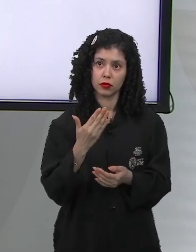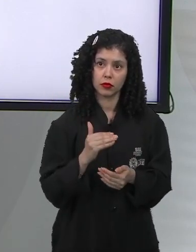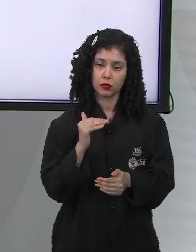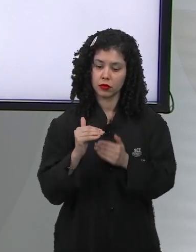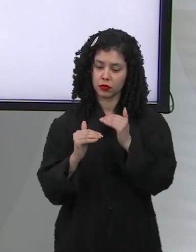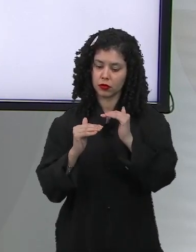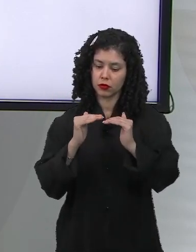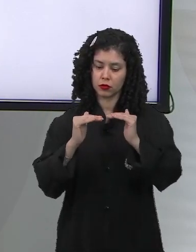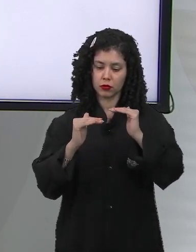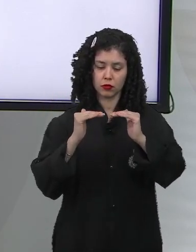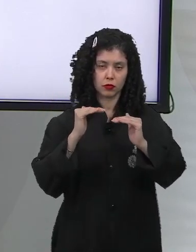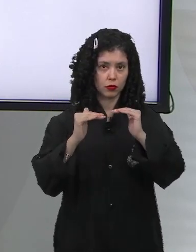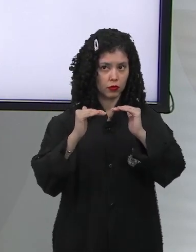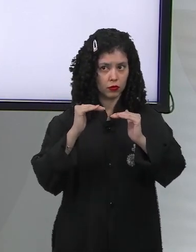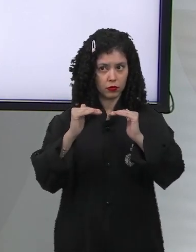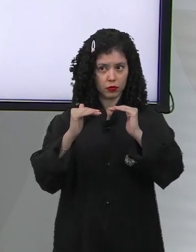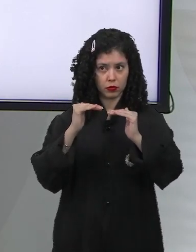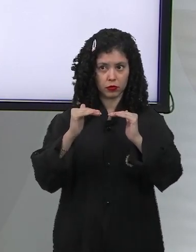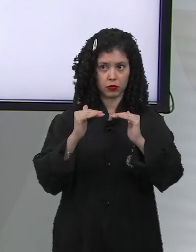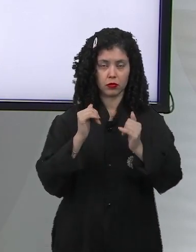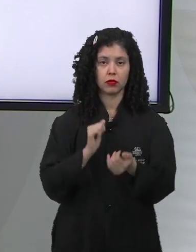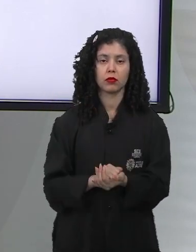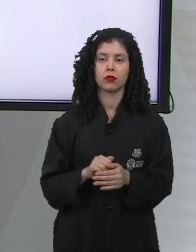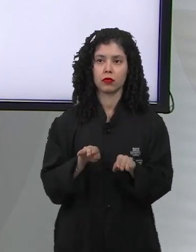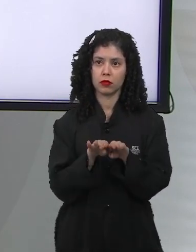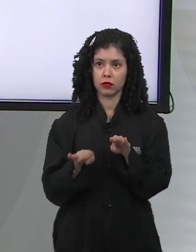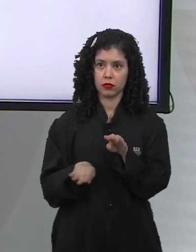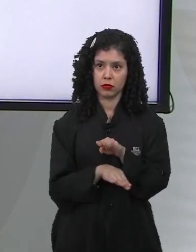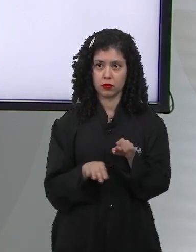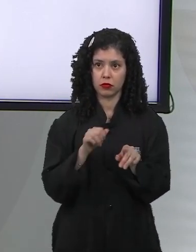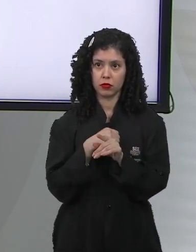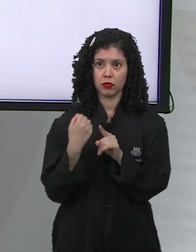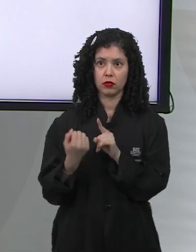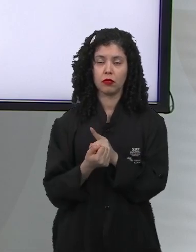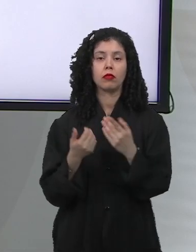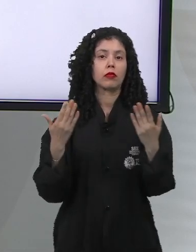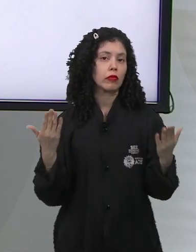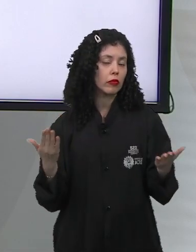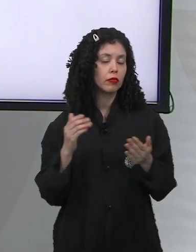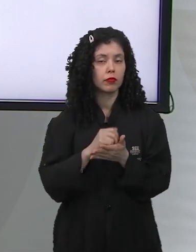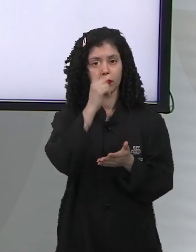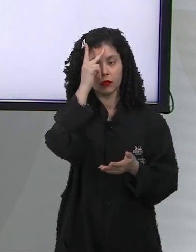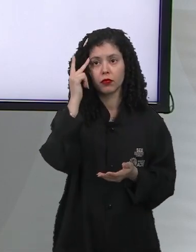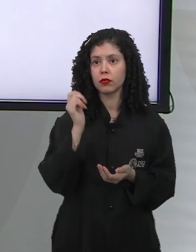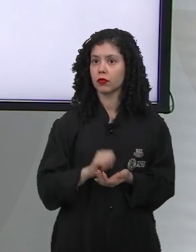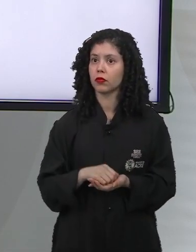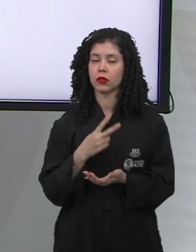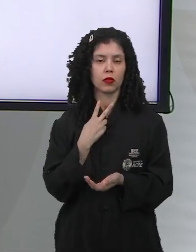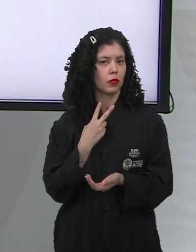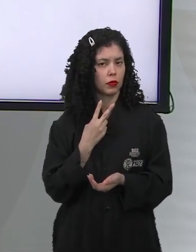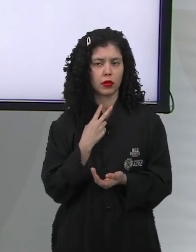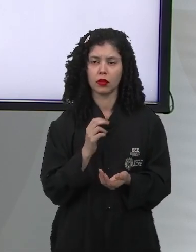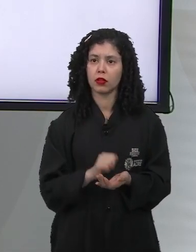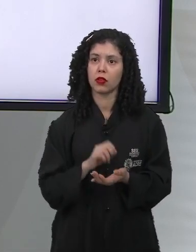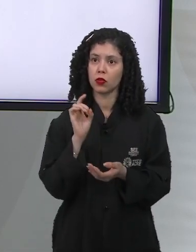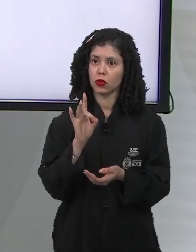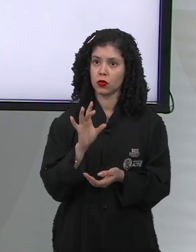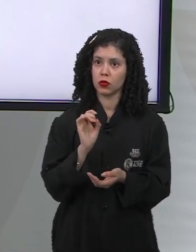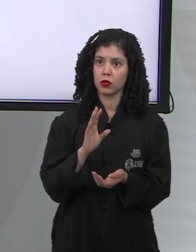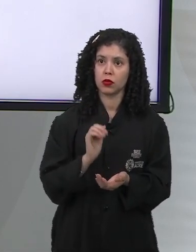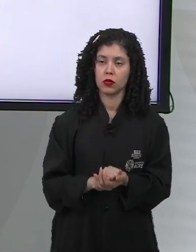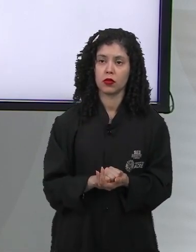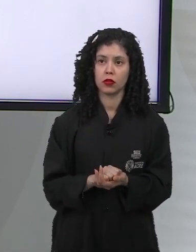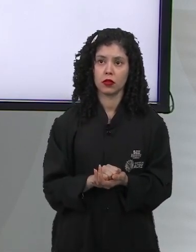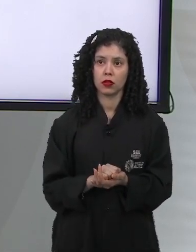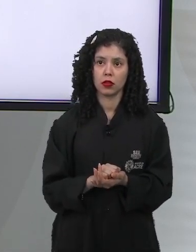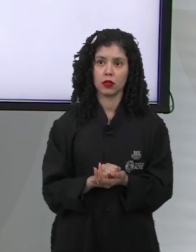manter a equidade entre essa questão da desigualdade social. Então, as pessoas não devem levar apenas